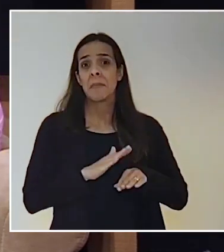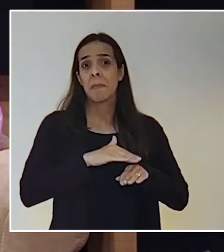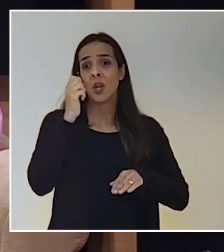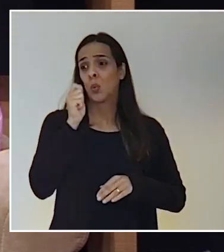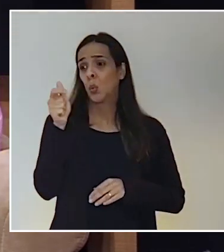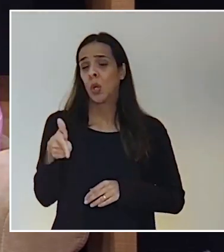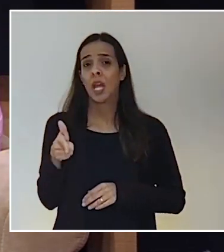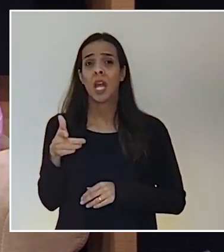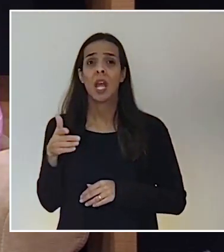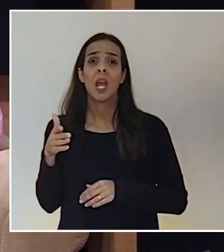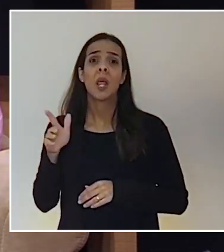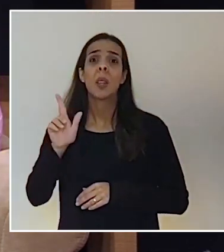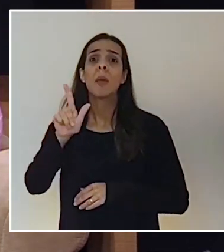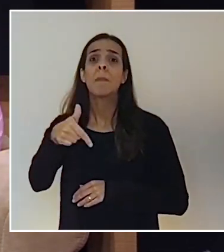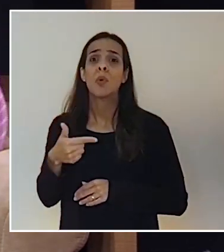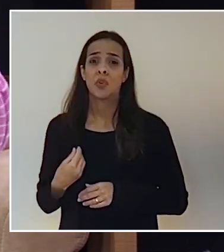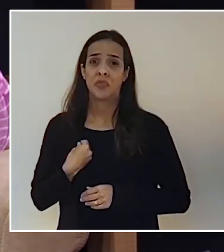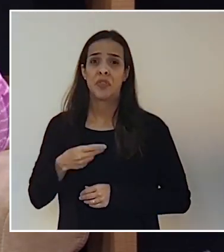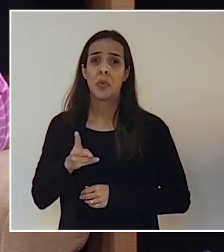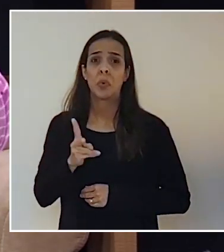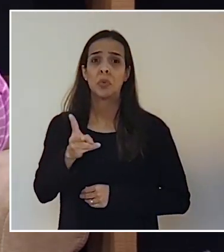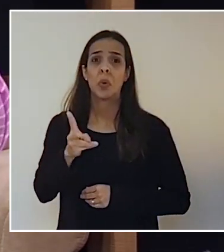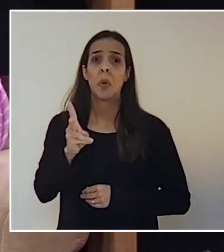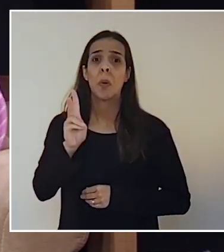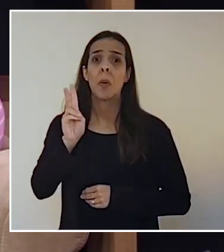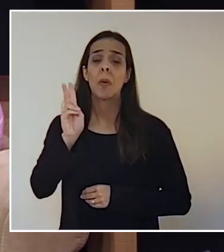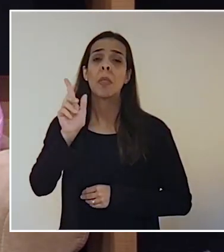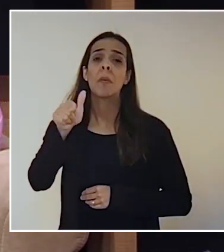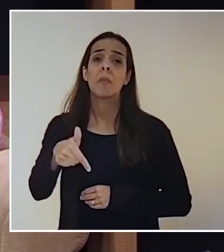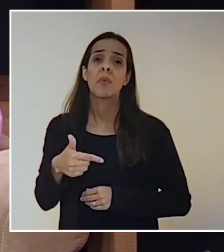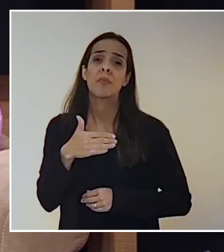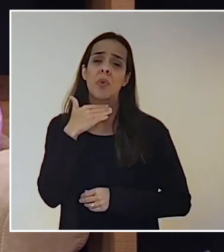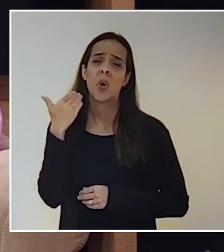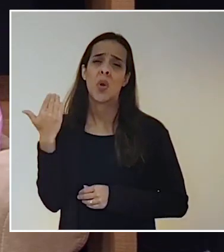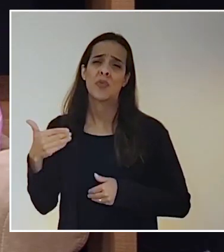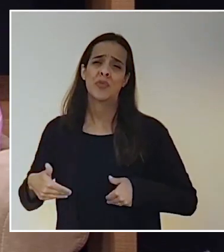de Jerusalém. O povo foi levado para esta